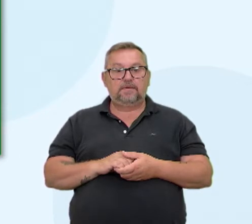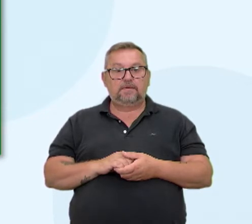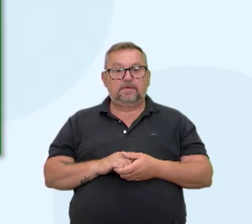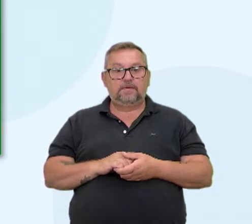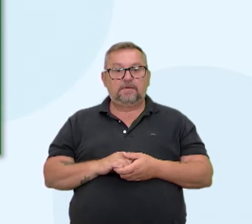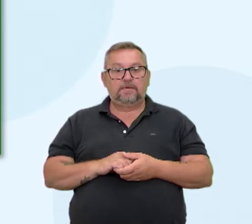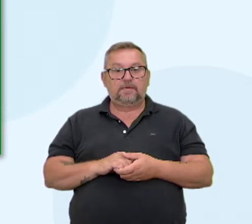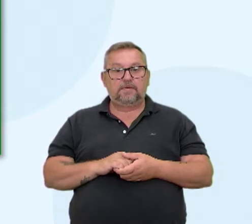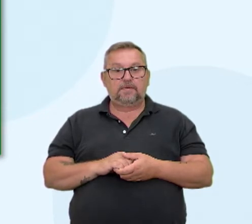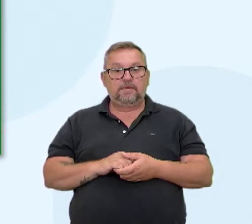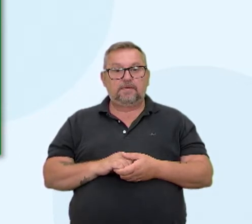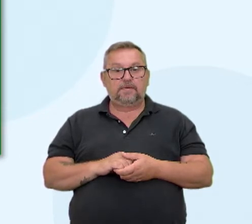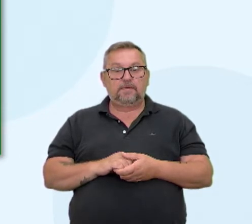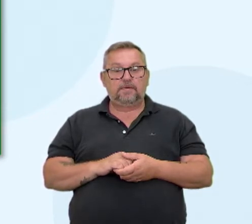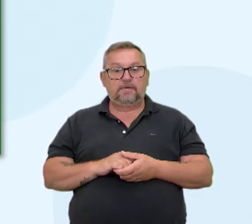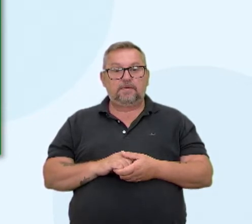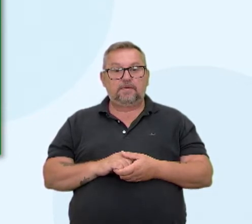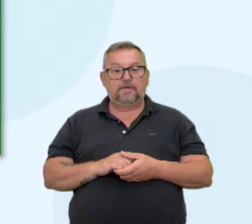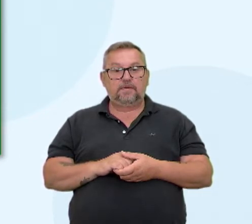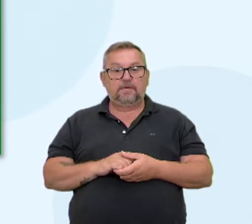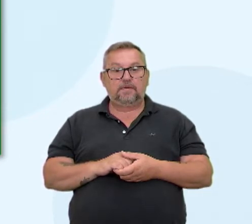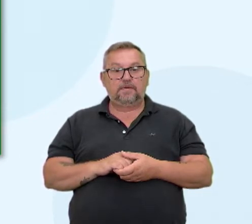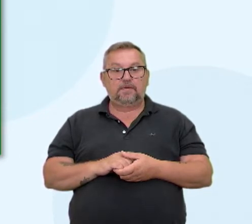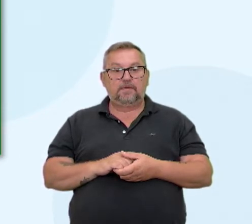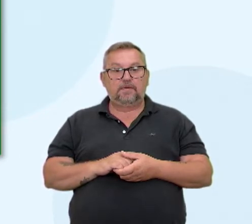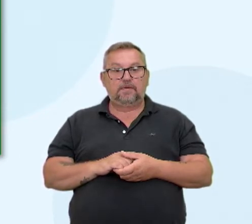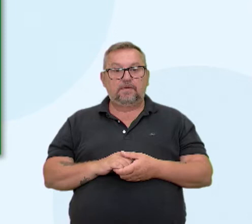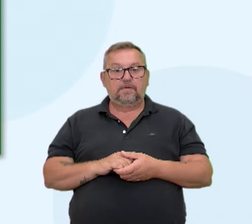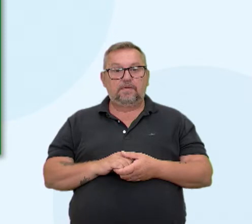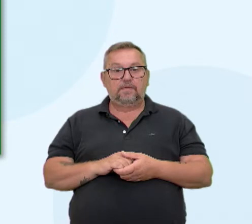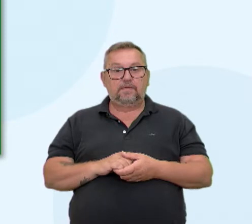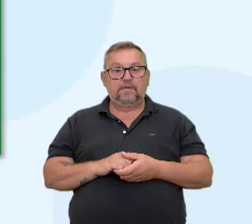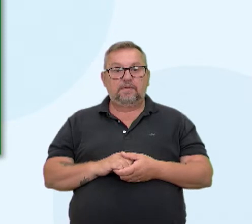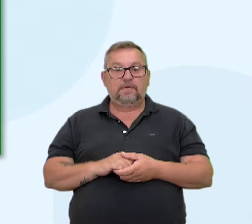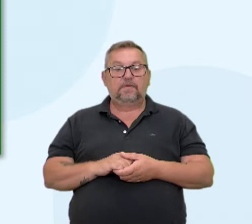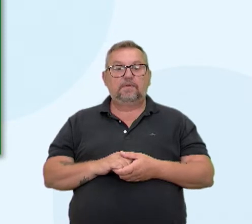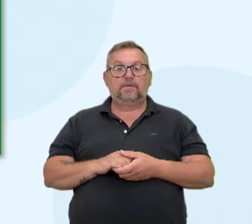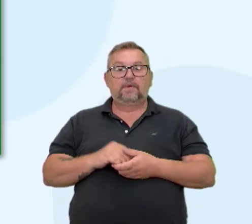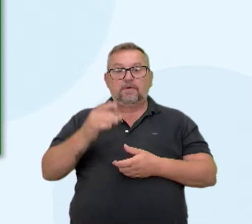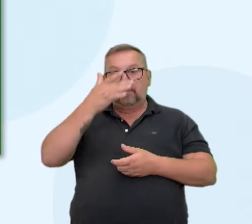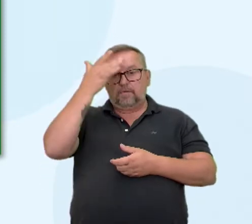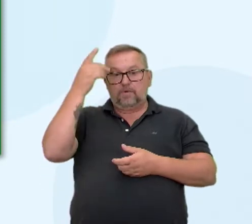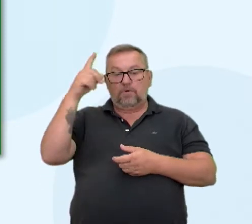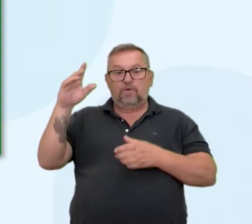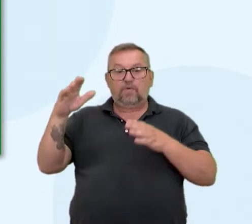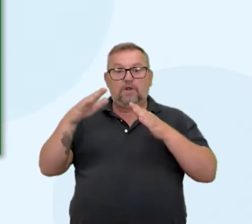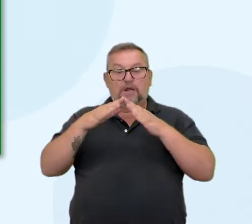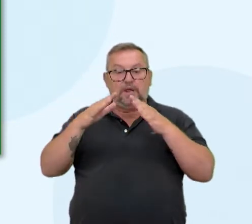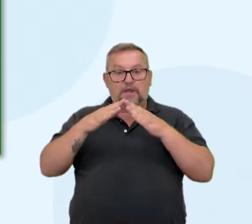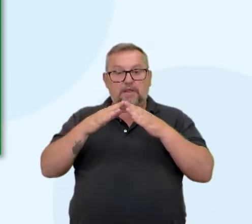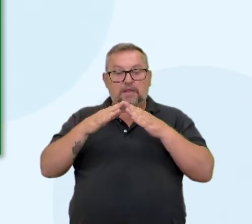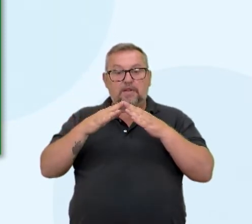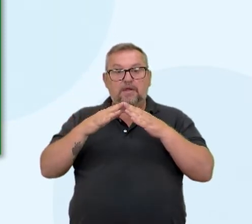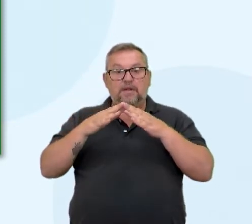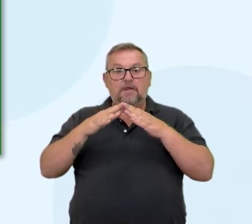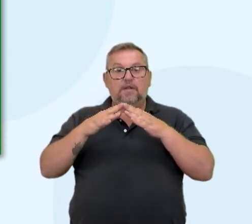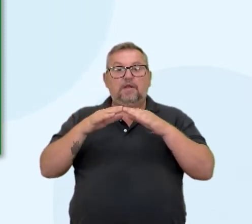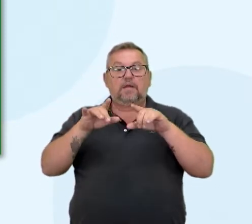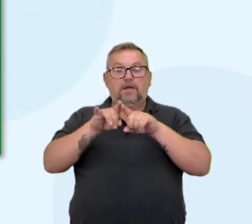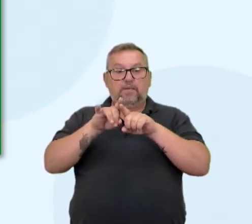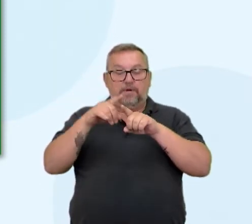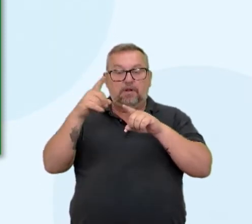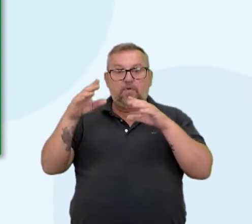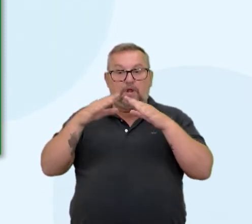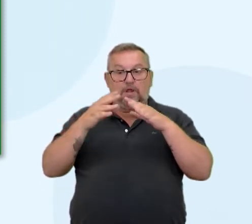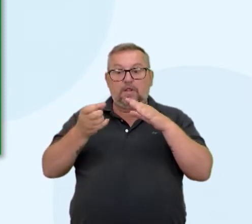facilita. Então aqui, ó, temos pessoas da sua residência. E dentro dessas pessoas que estão ali na